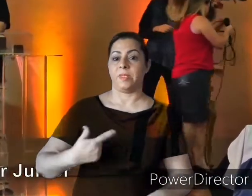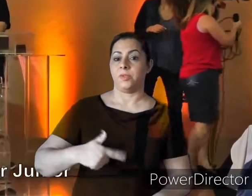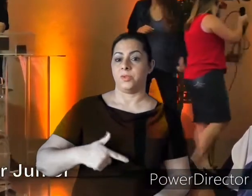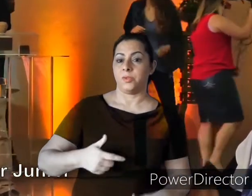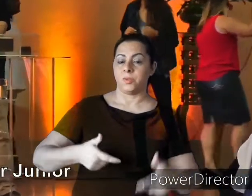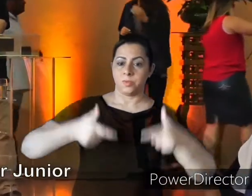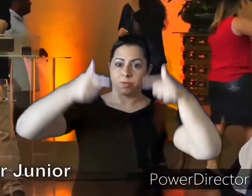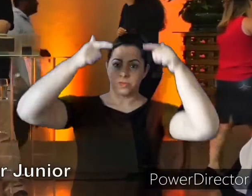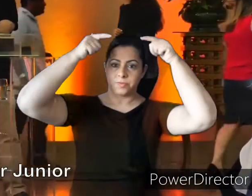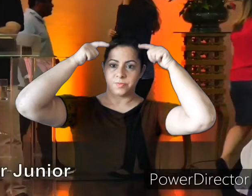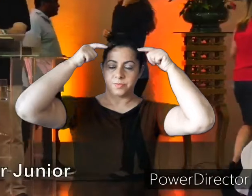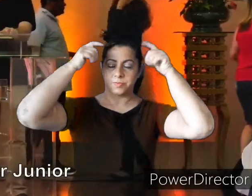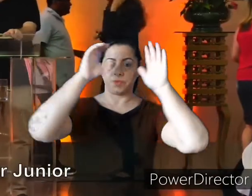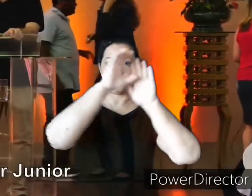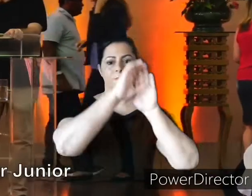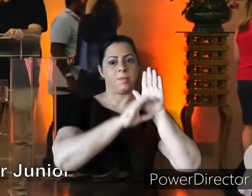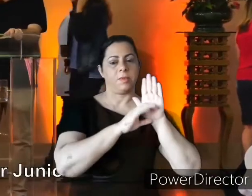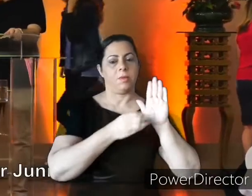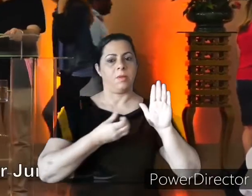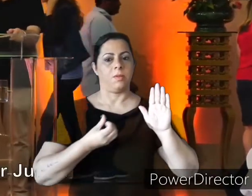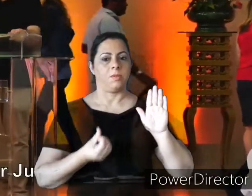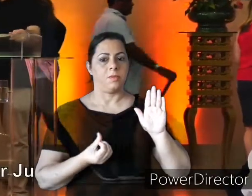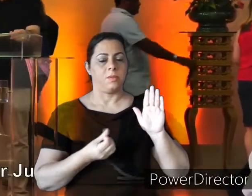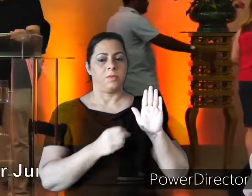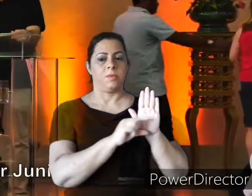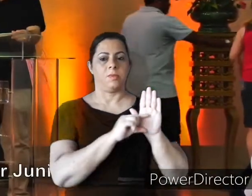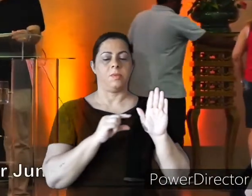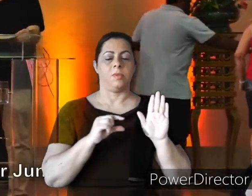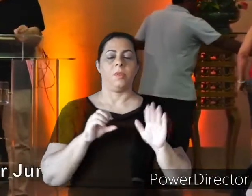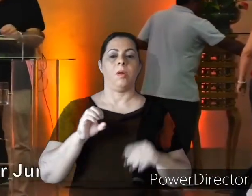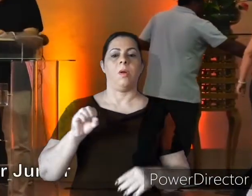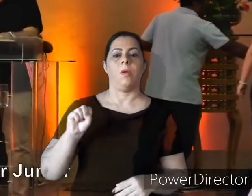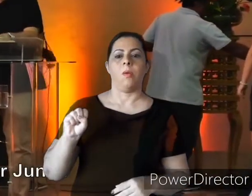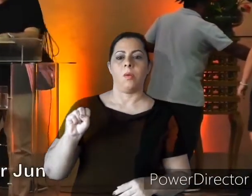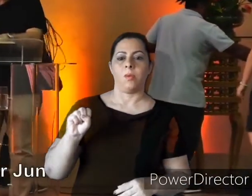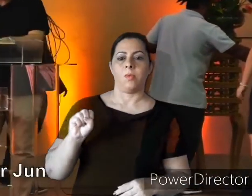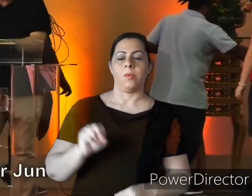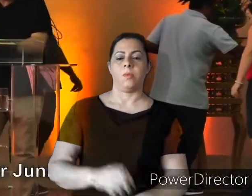8, livro no Velho Testamento.